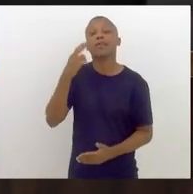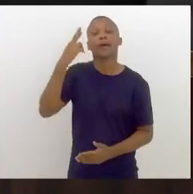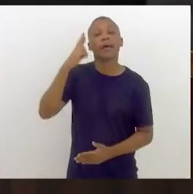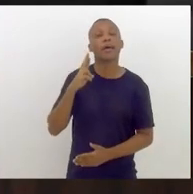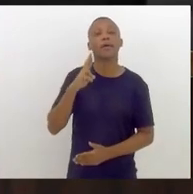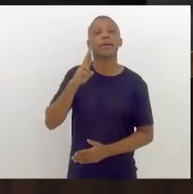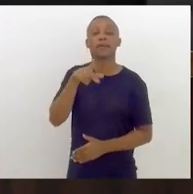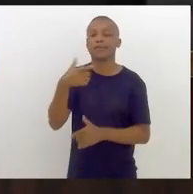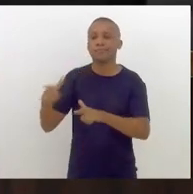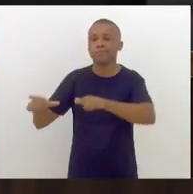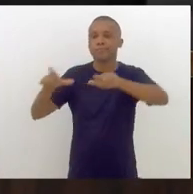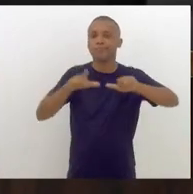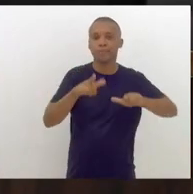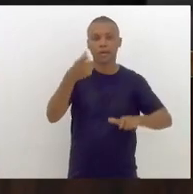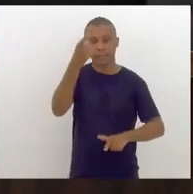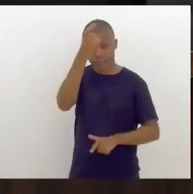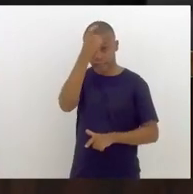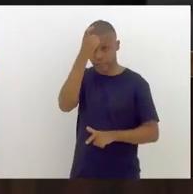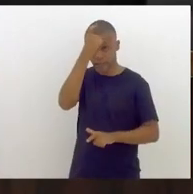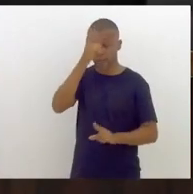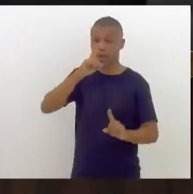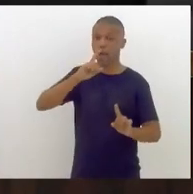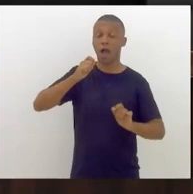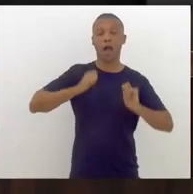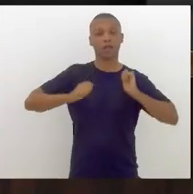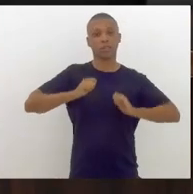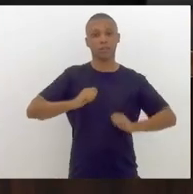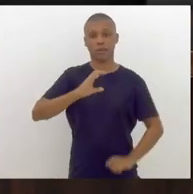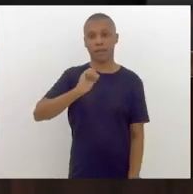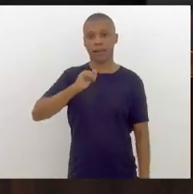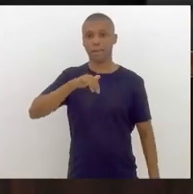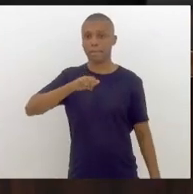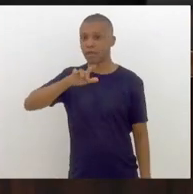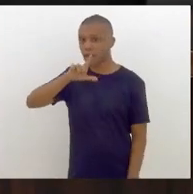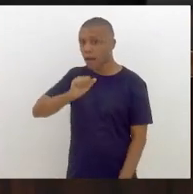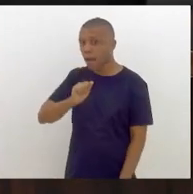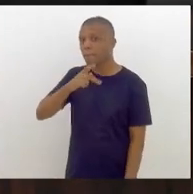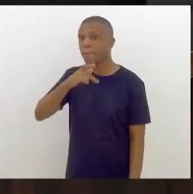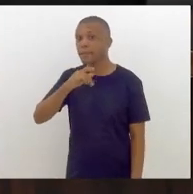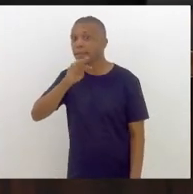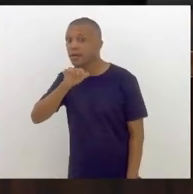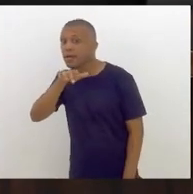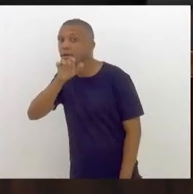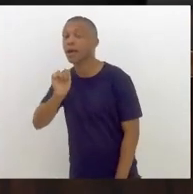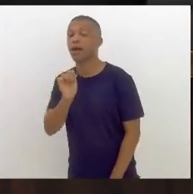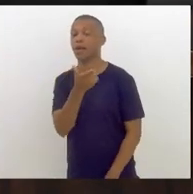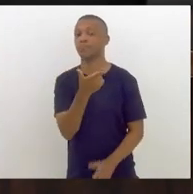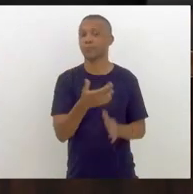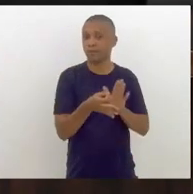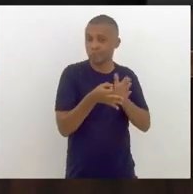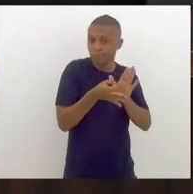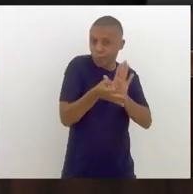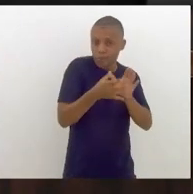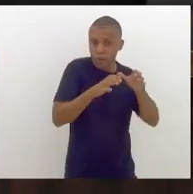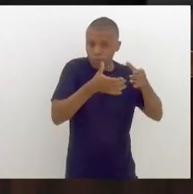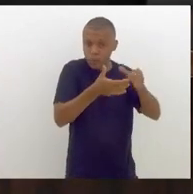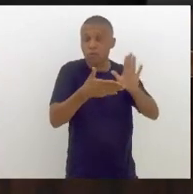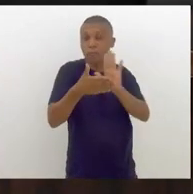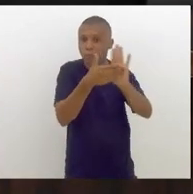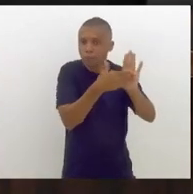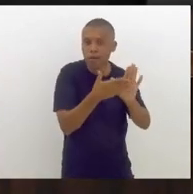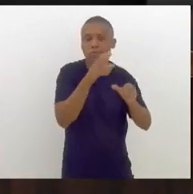que concede prêmio Dandara atriz Camila Pitanga parecida comissão de novas internas e proporções externas favorável Chico Machado